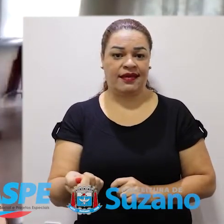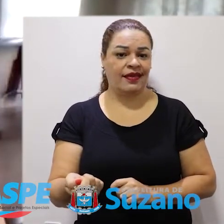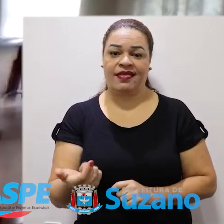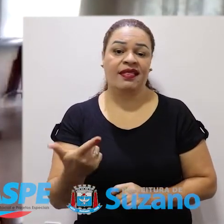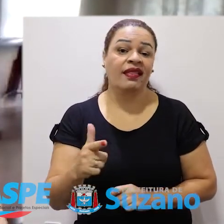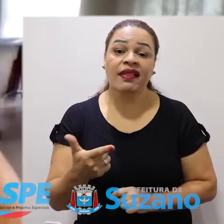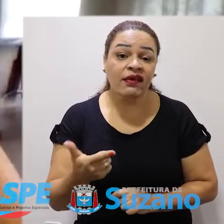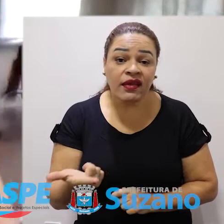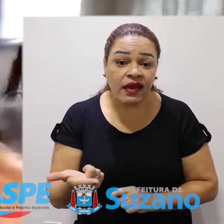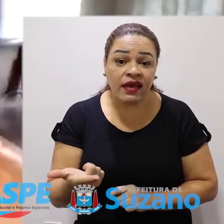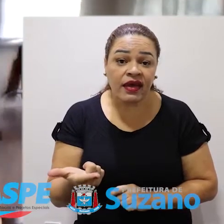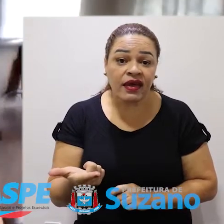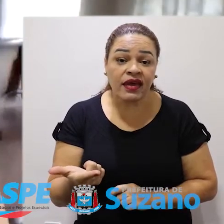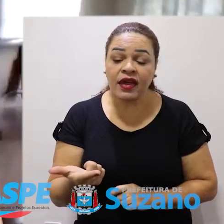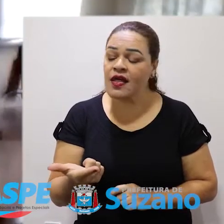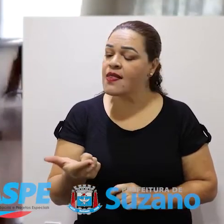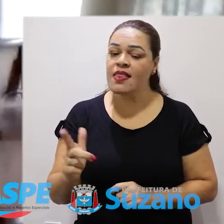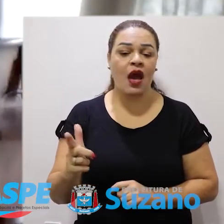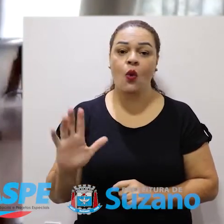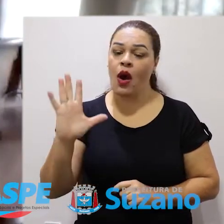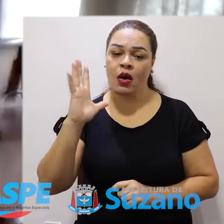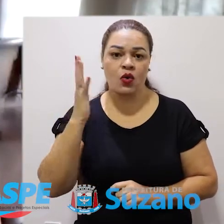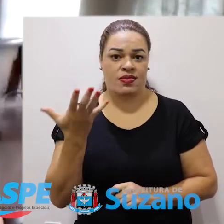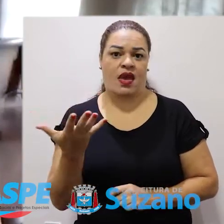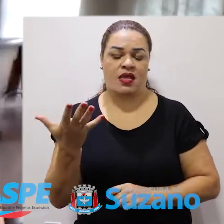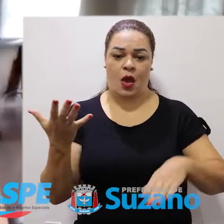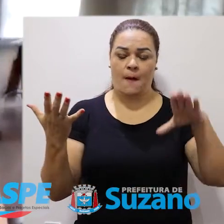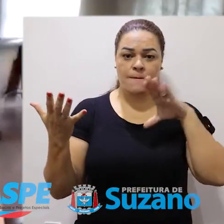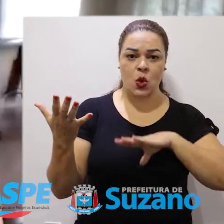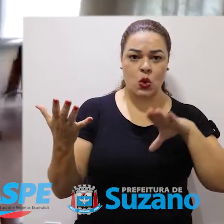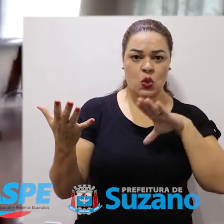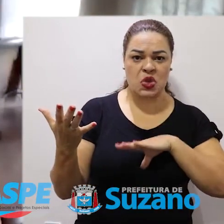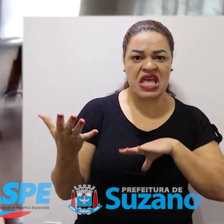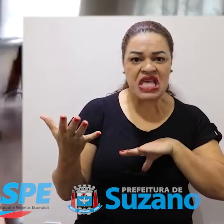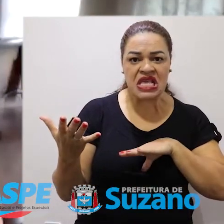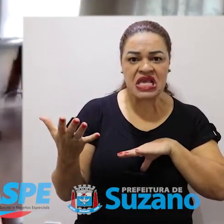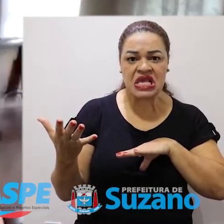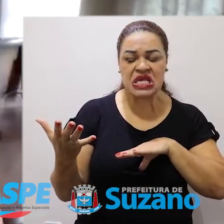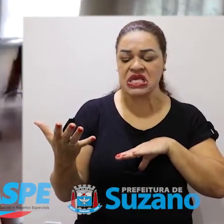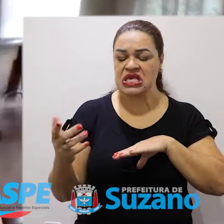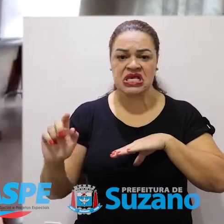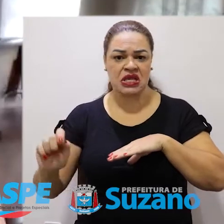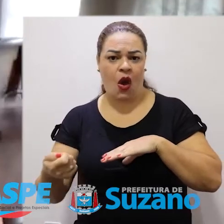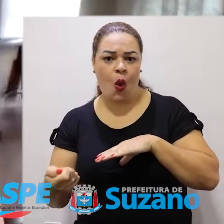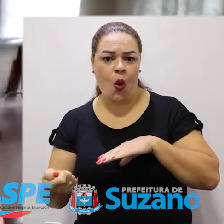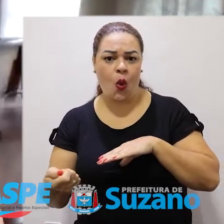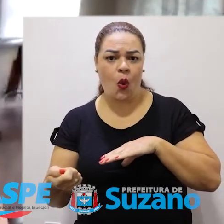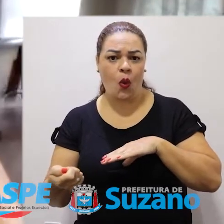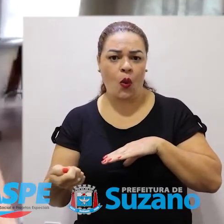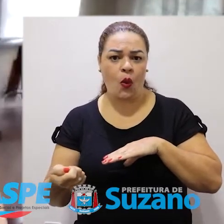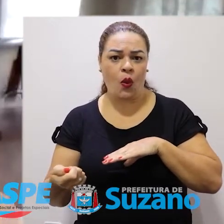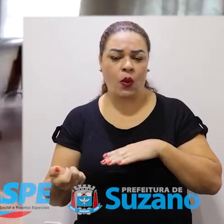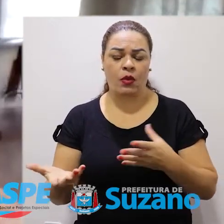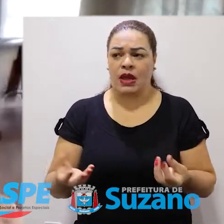Não existe, não pode e não trabalhe na lógica de procurar um correspondente do que é em português para a língua de